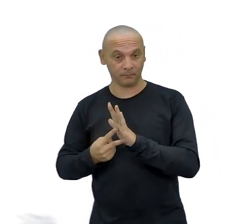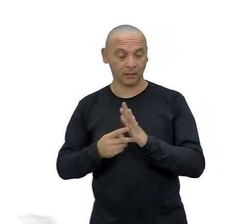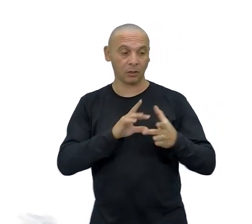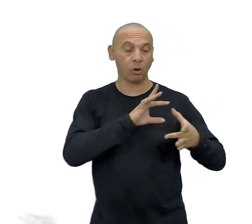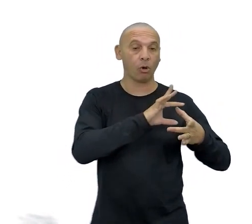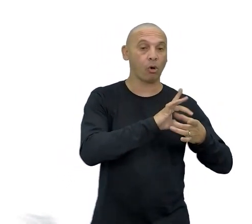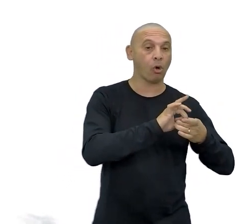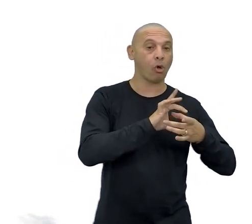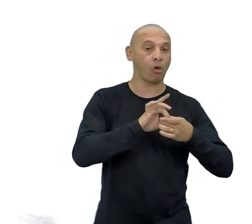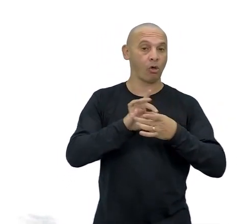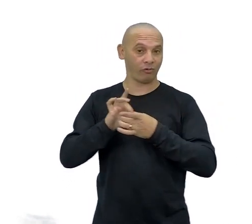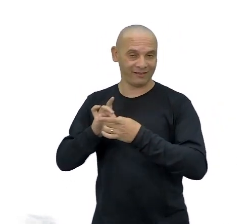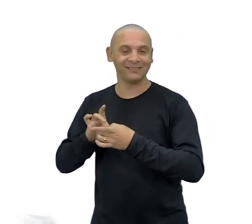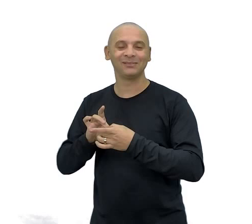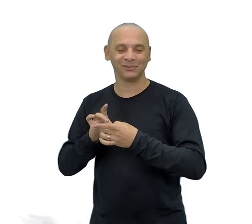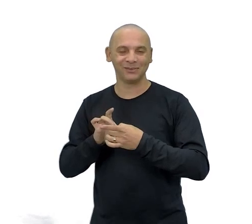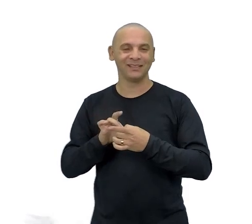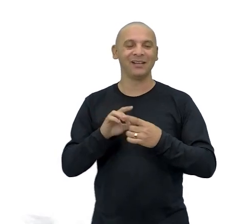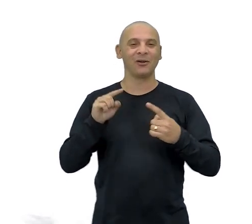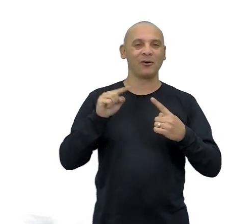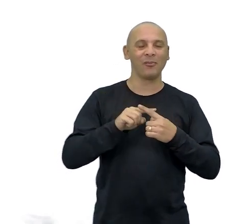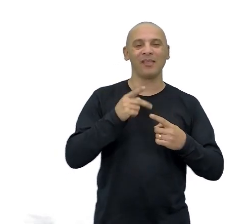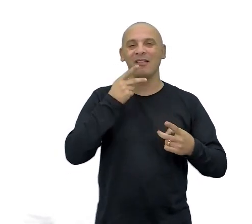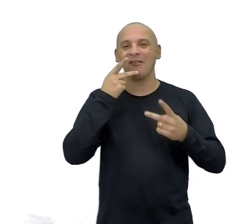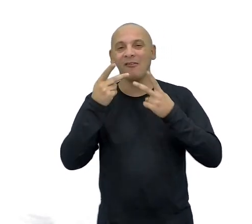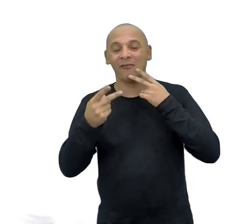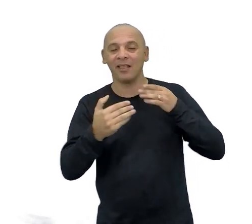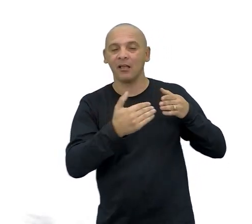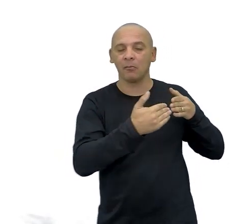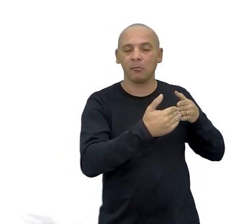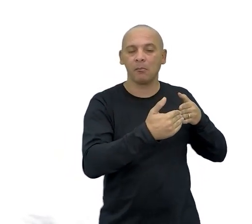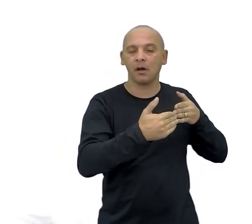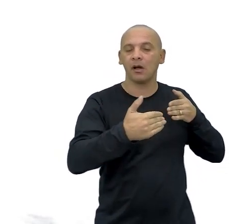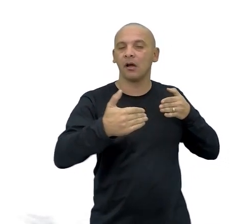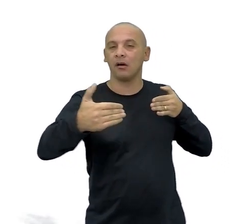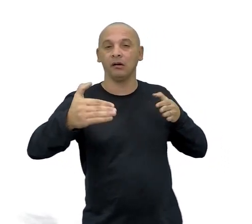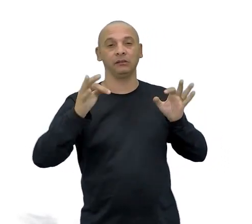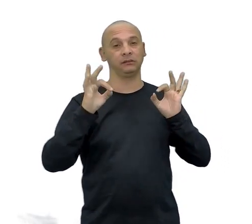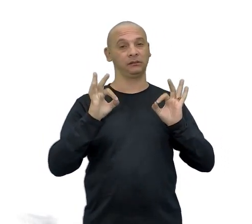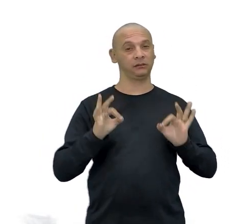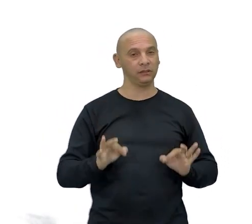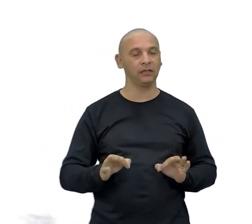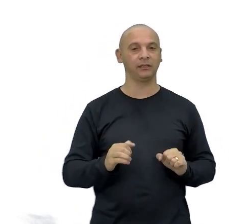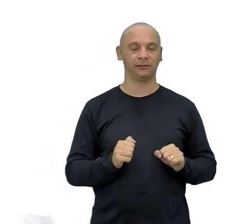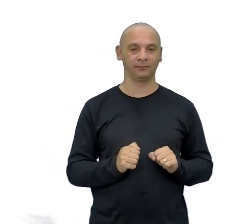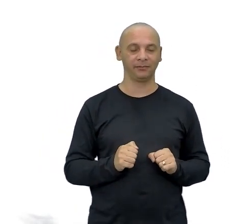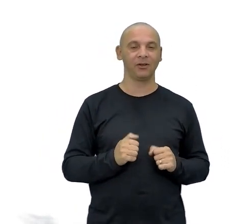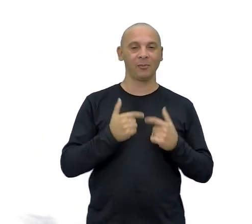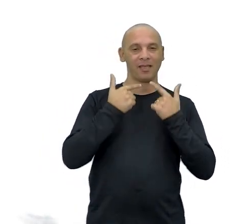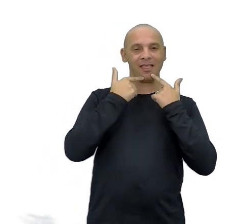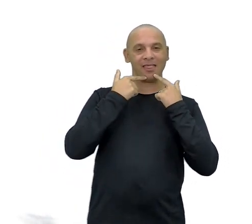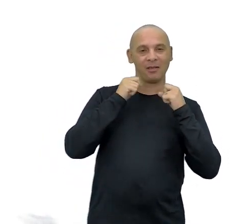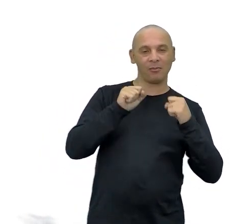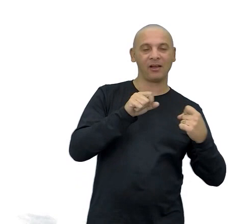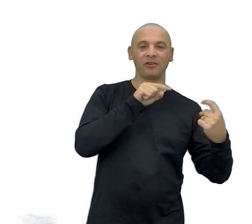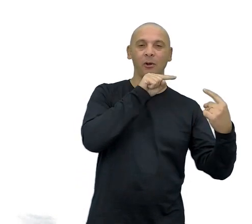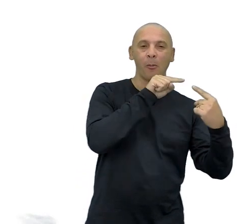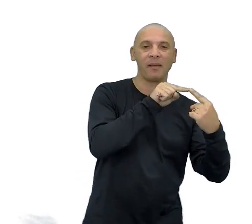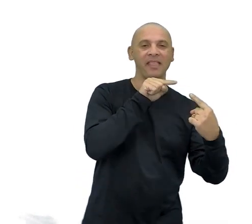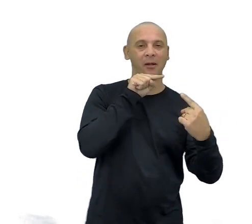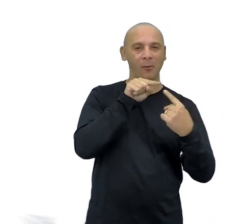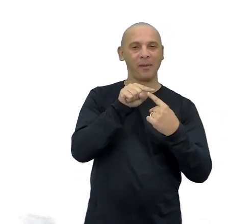leitores, decorre de uma manifestação verbal coerente. Isso é, um jogo de linguagem que os